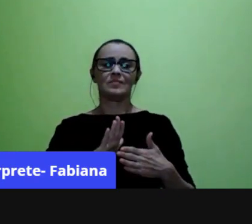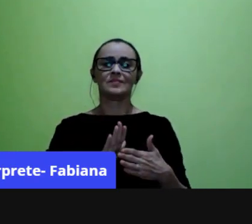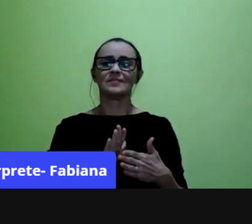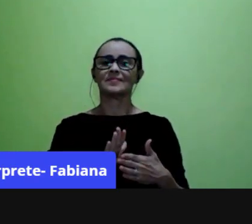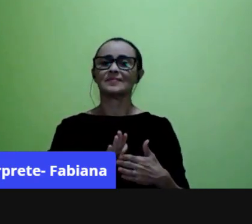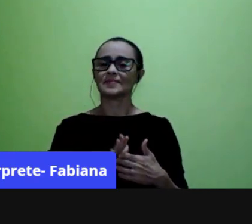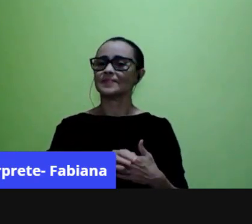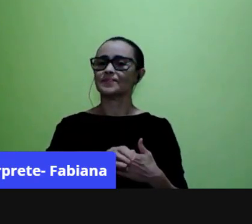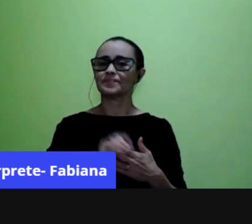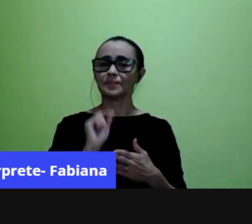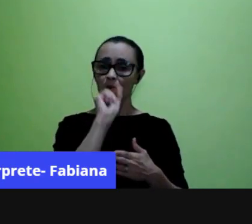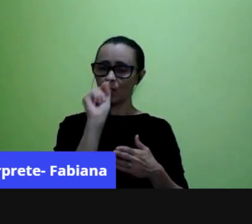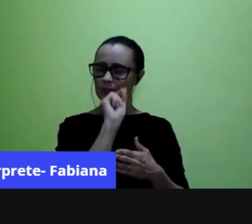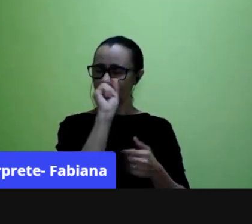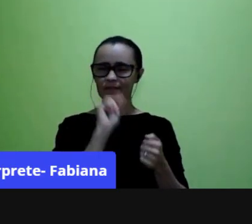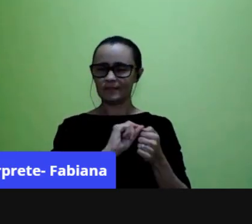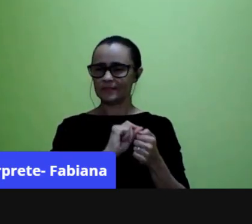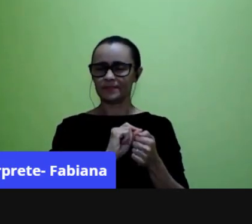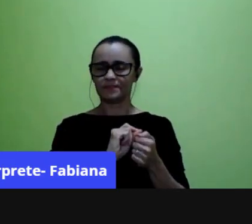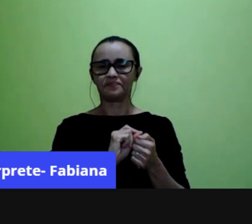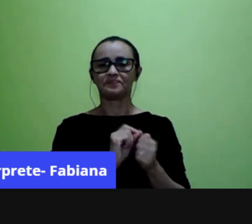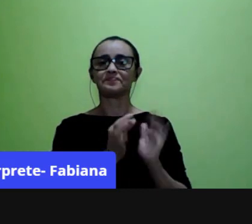lá. O que a gente pode fazer?